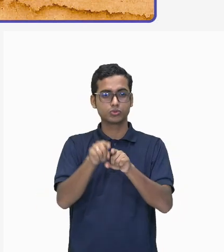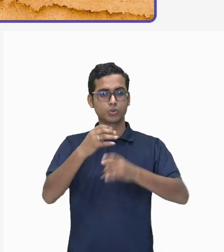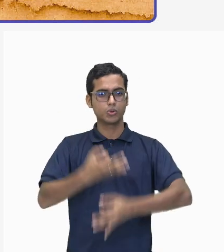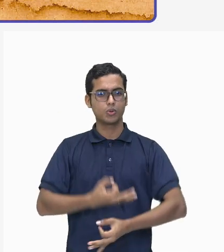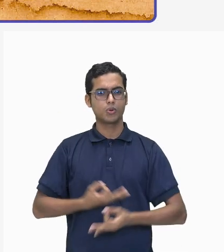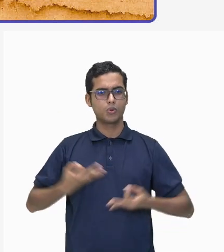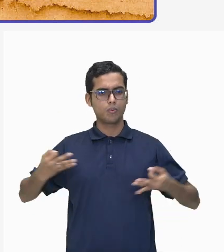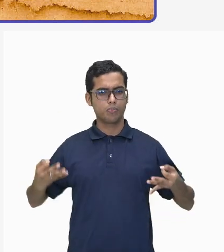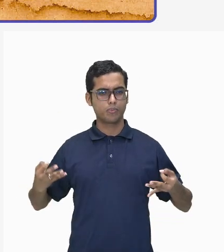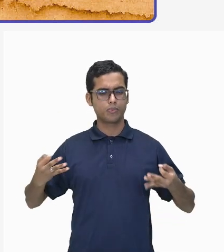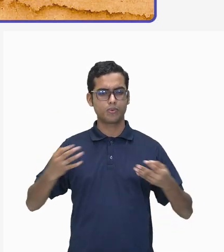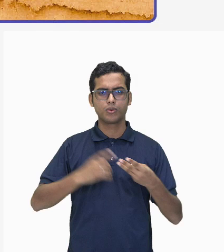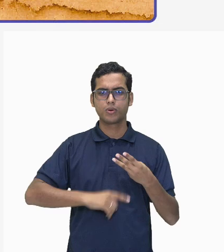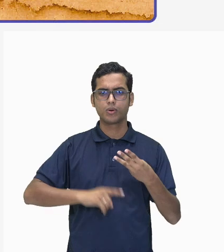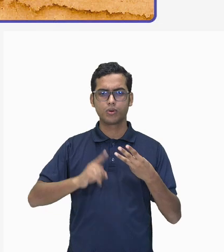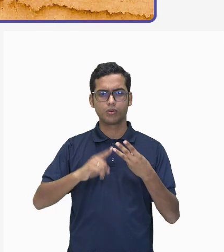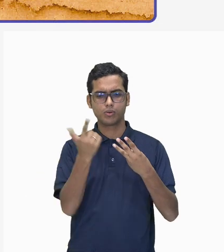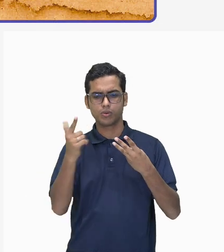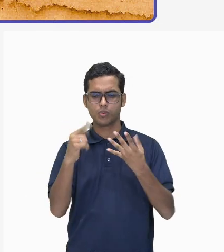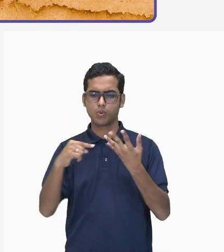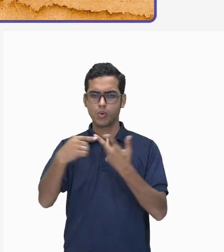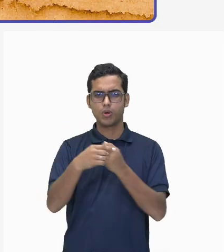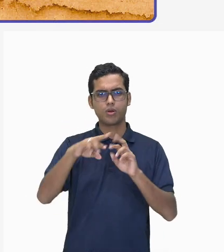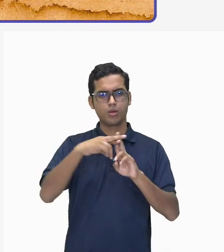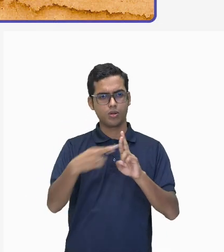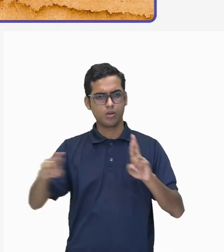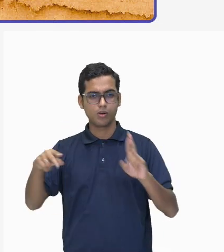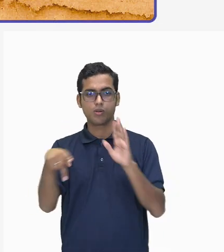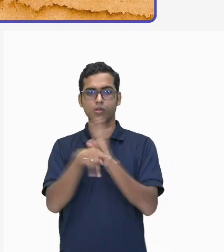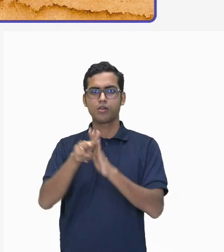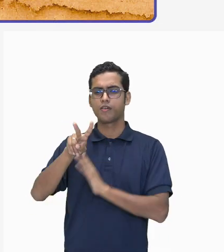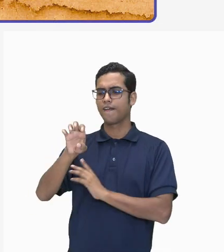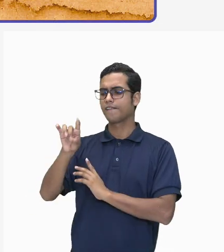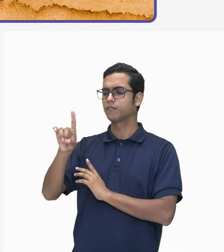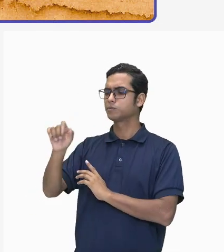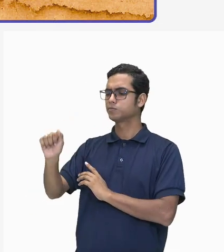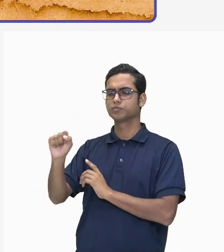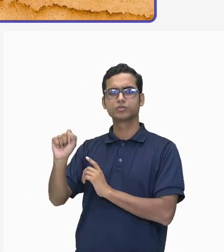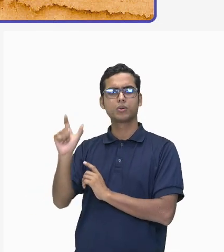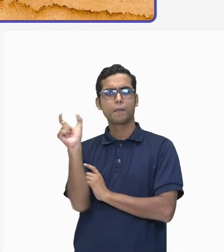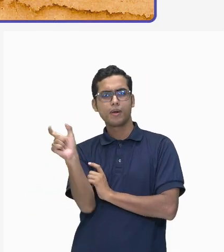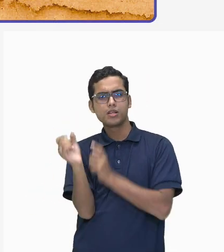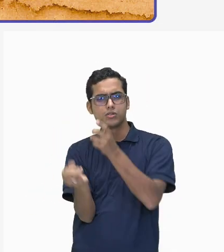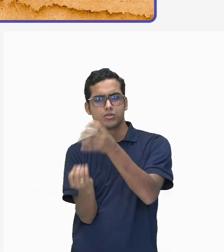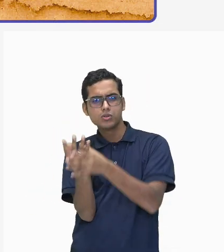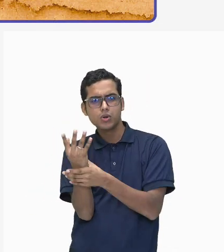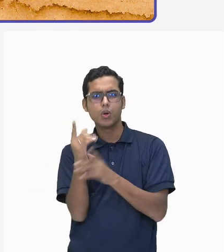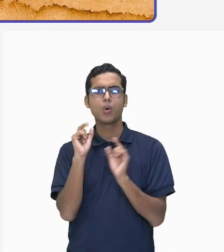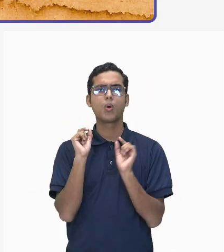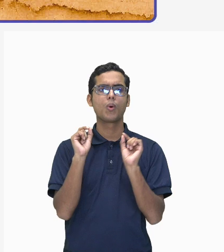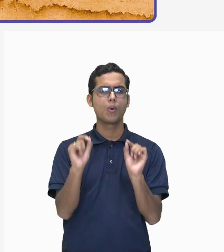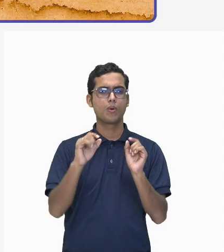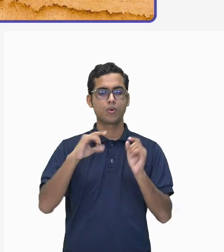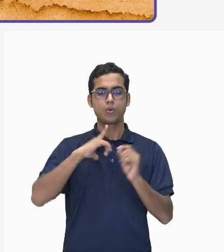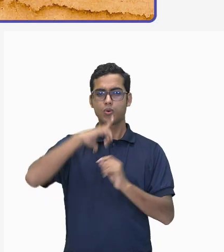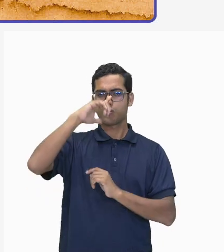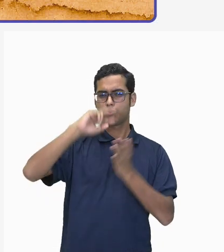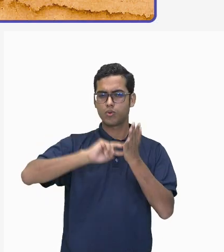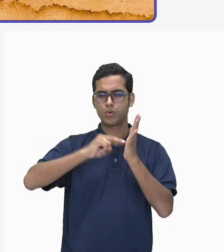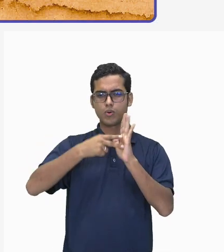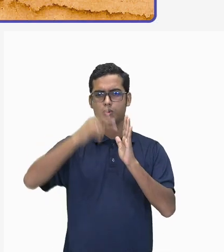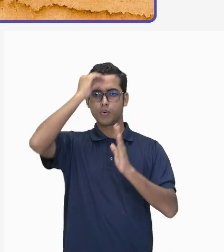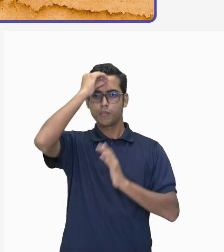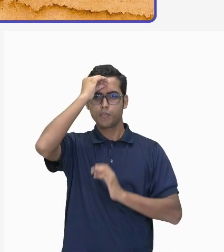sikhismo. Mas Vedas é a palavra de origem sânscrita que significa